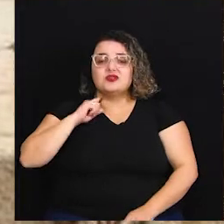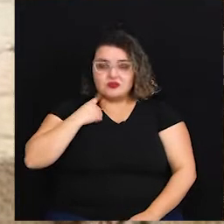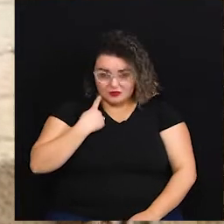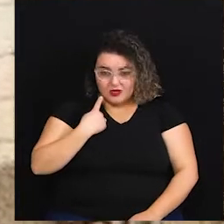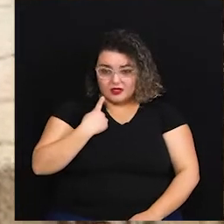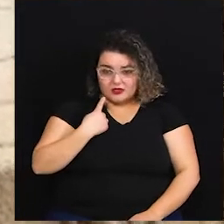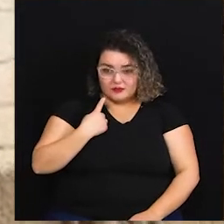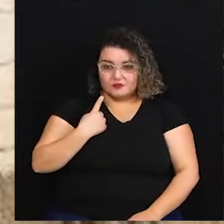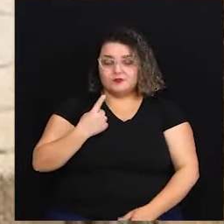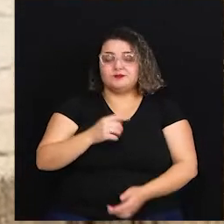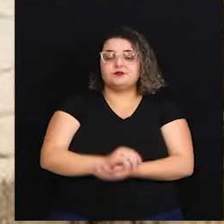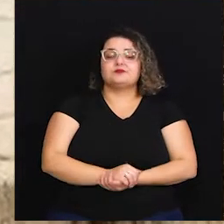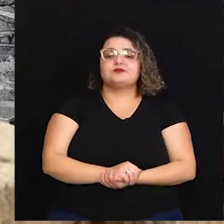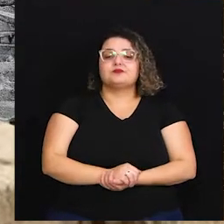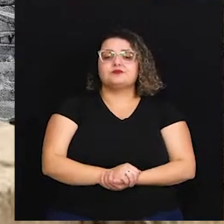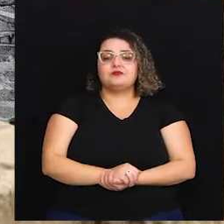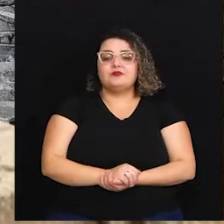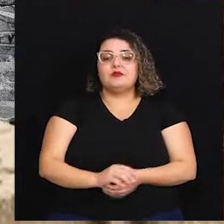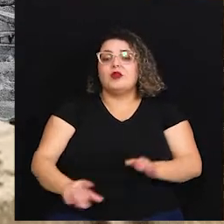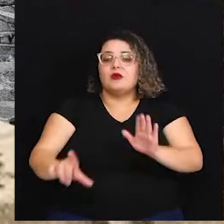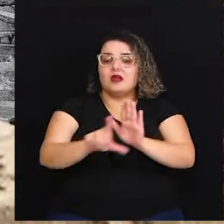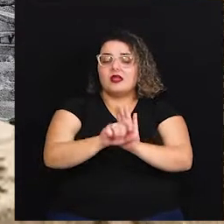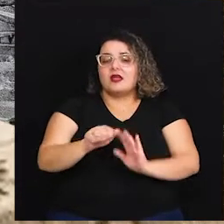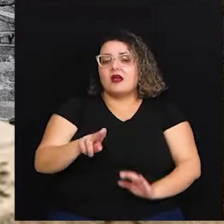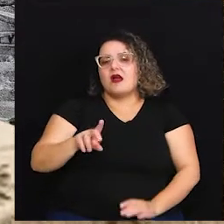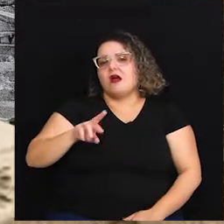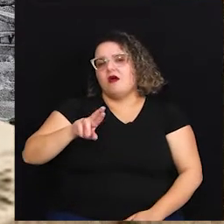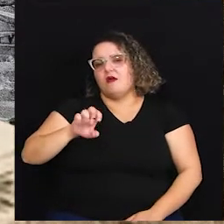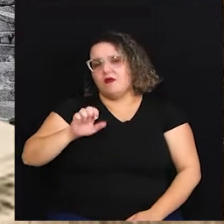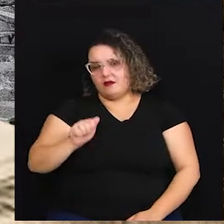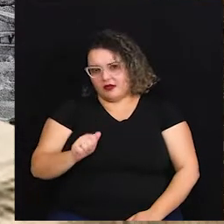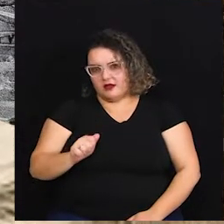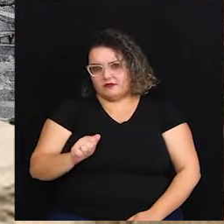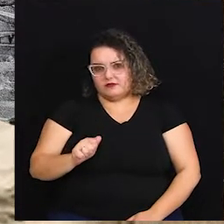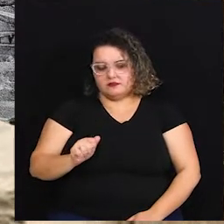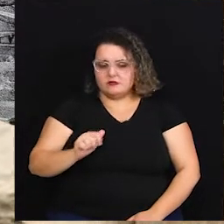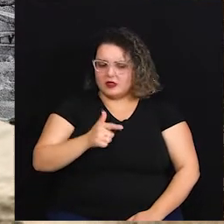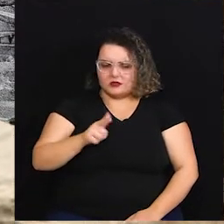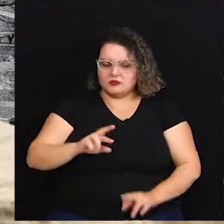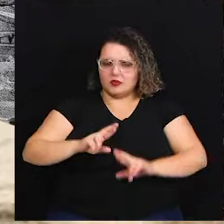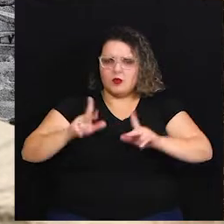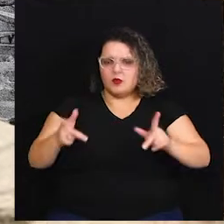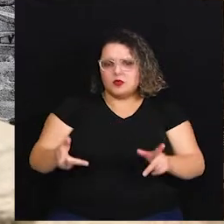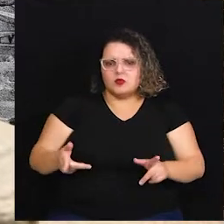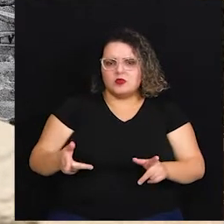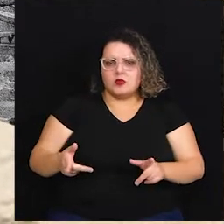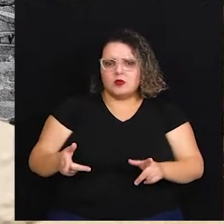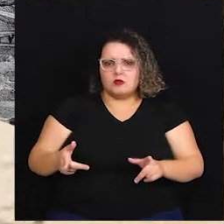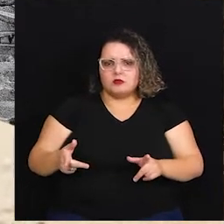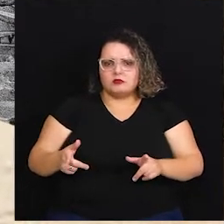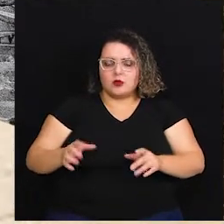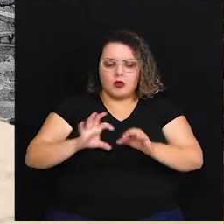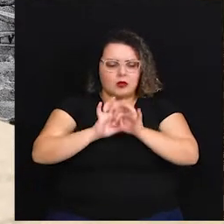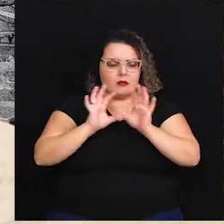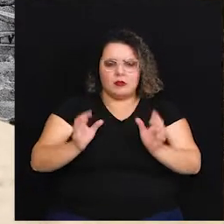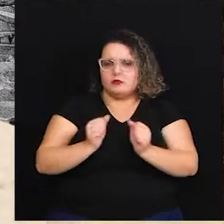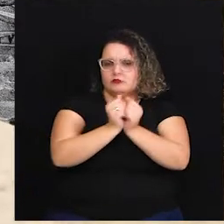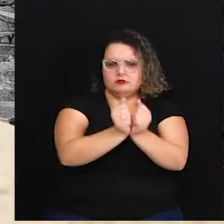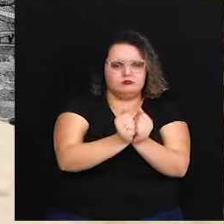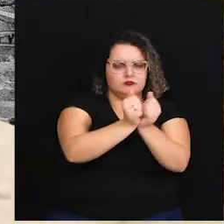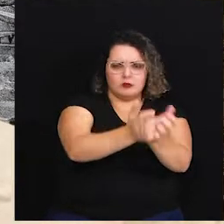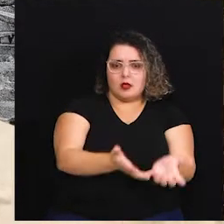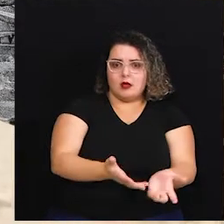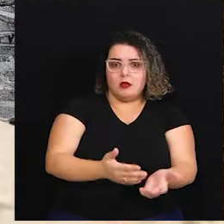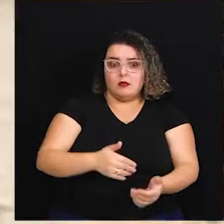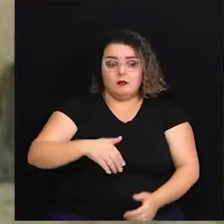Áurea. Mas isso não significou o avanço econômico da comunidade de afrodescendentes. Durante mais de 3 séculos,